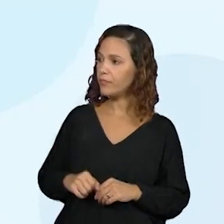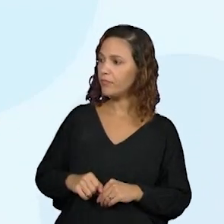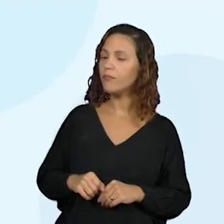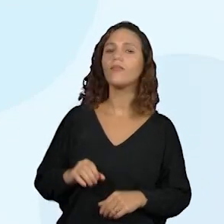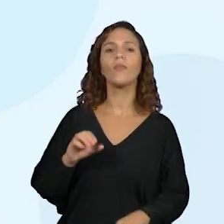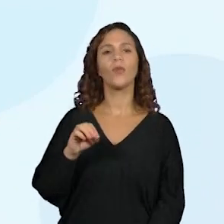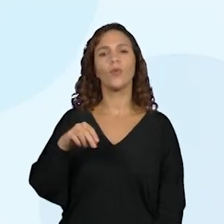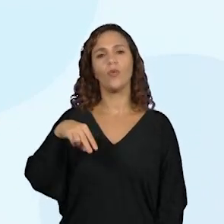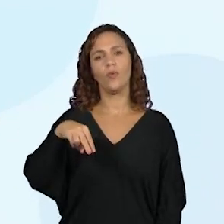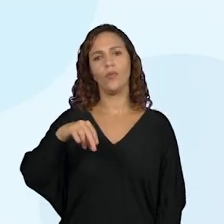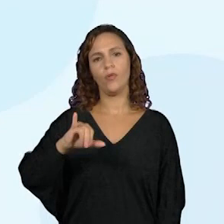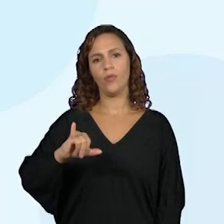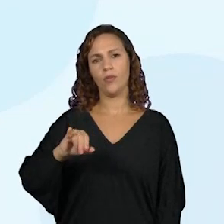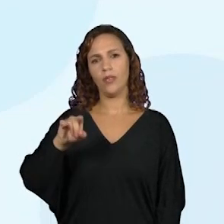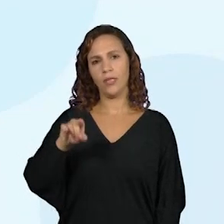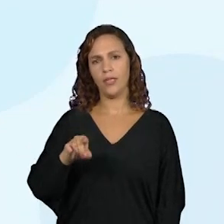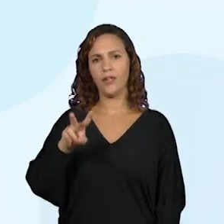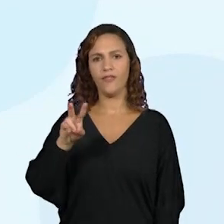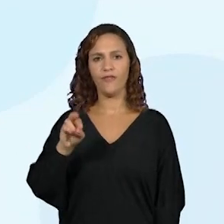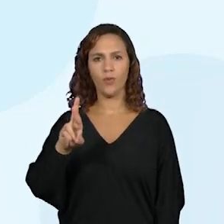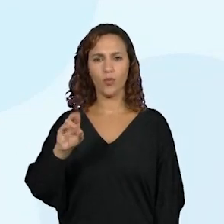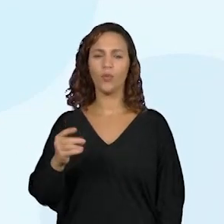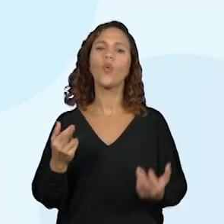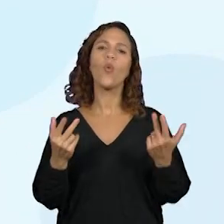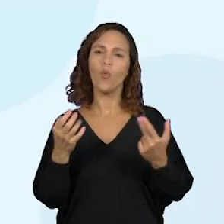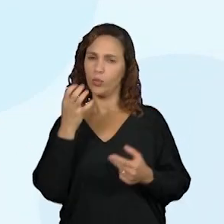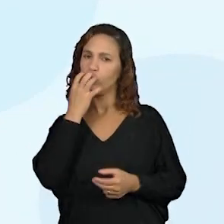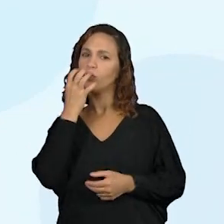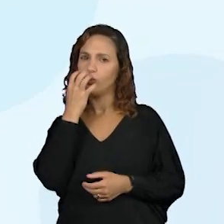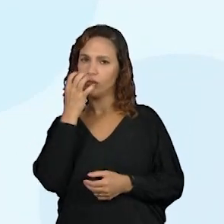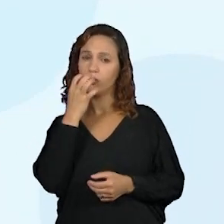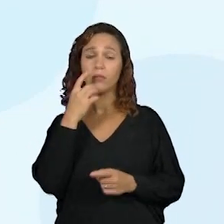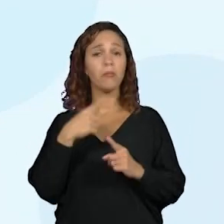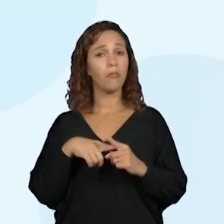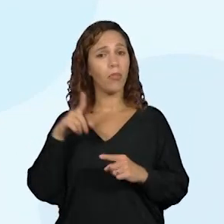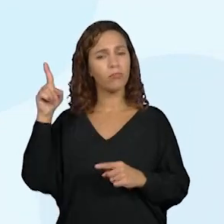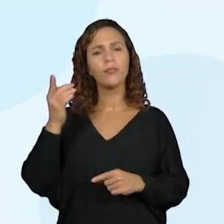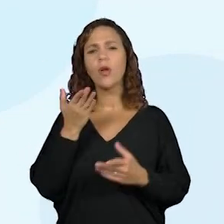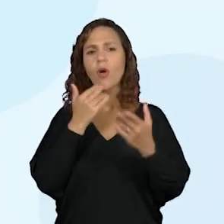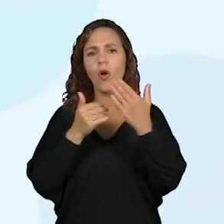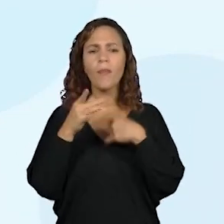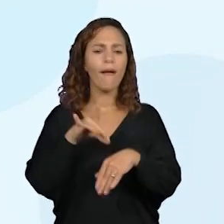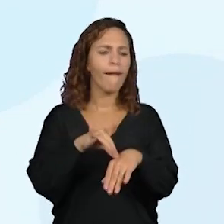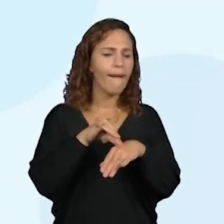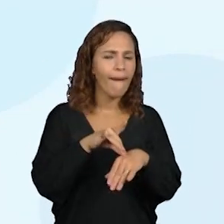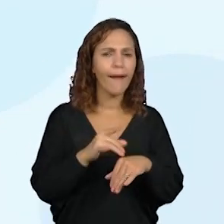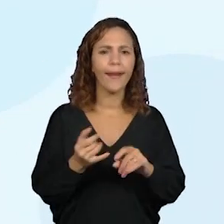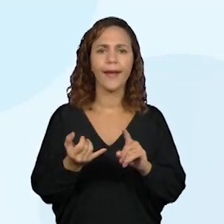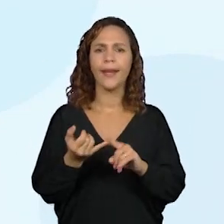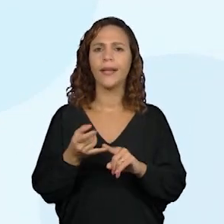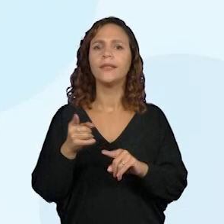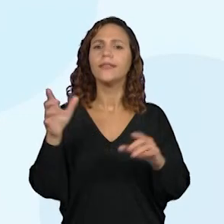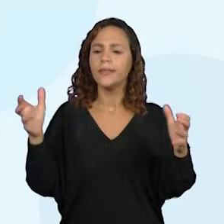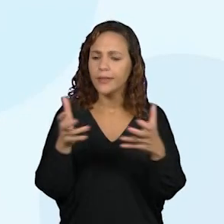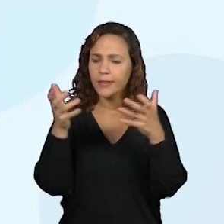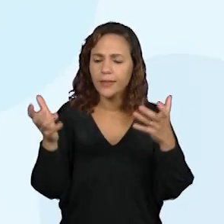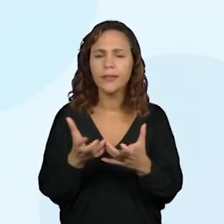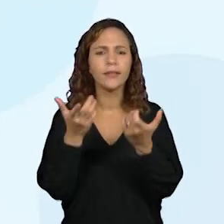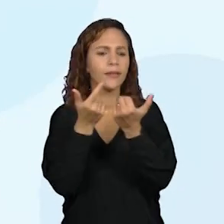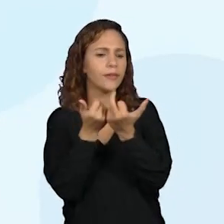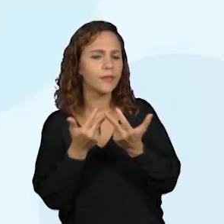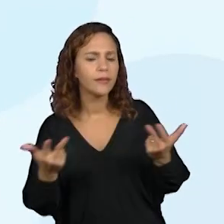é onívoro igual cão Gentil lobo-guará ele se alimenta tanto de carne como de vegetais